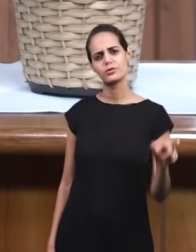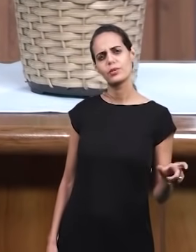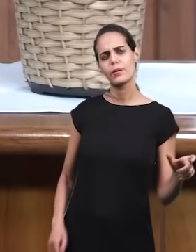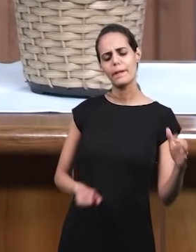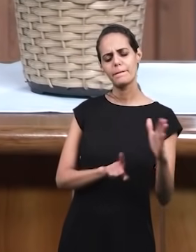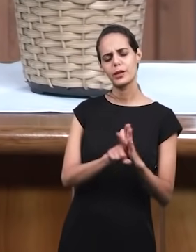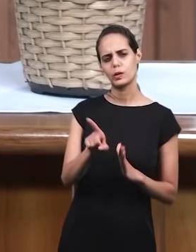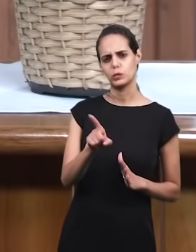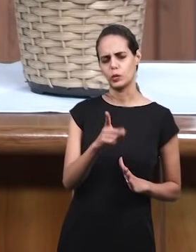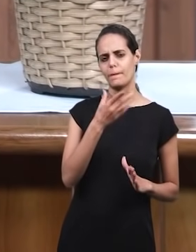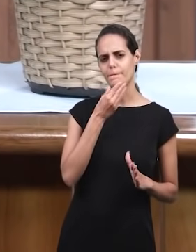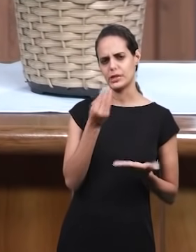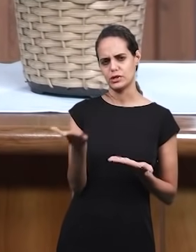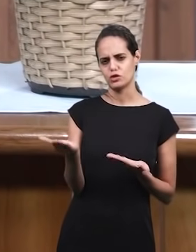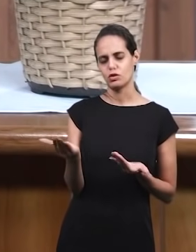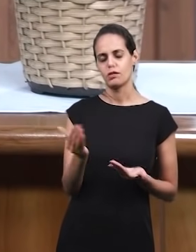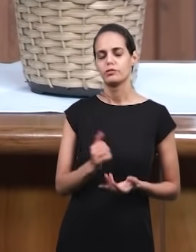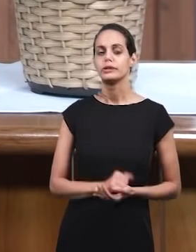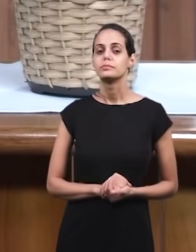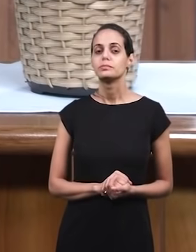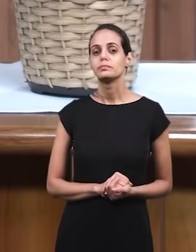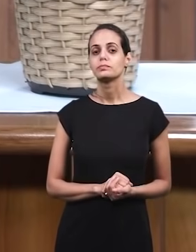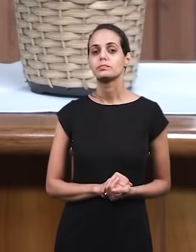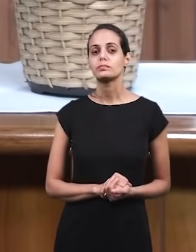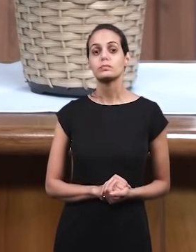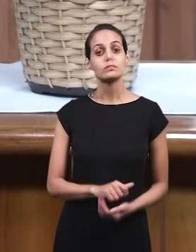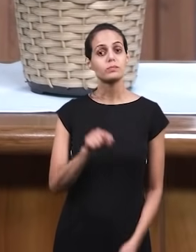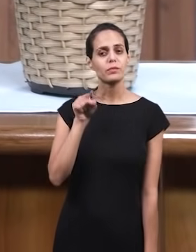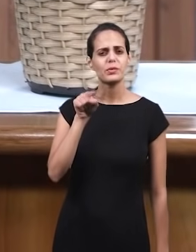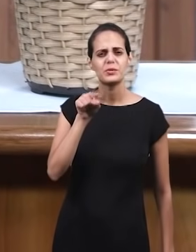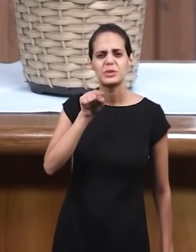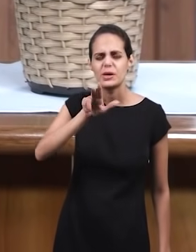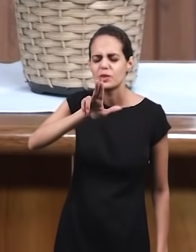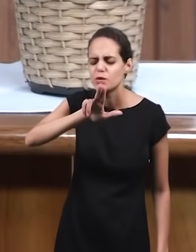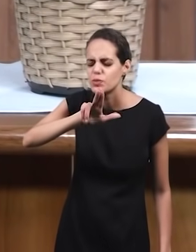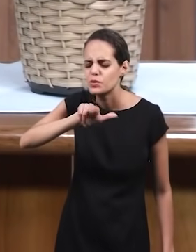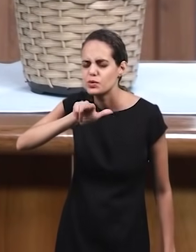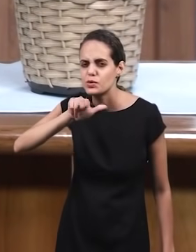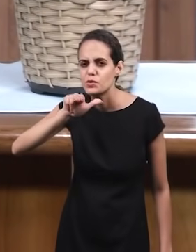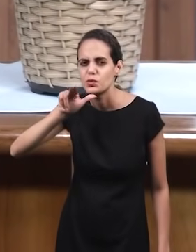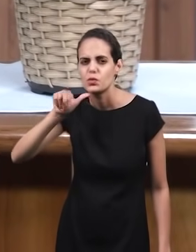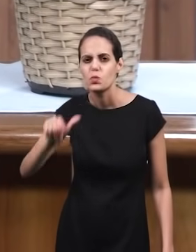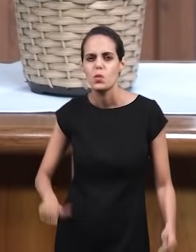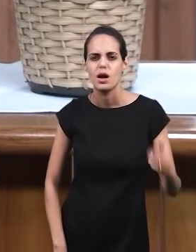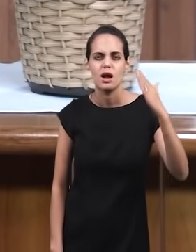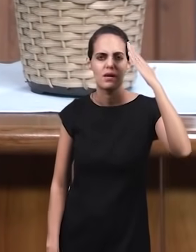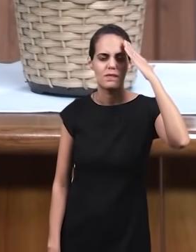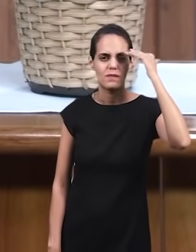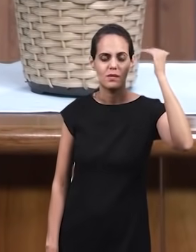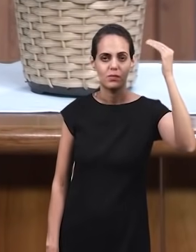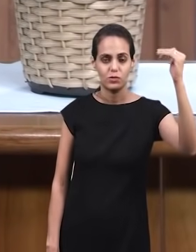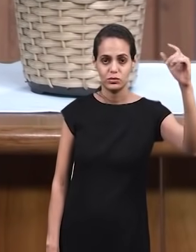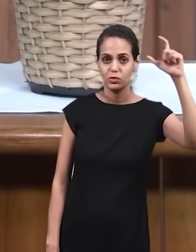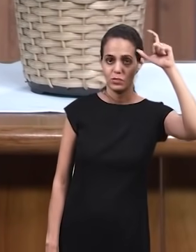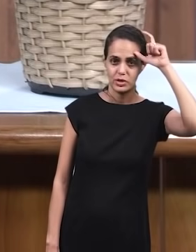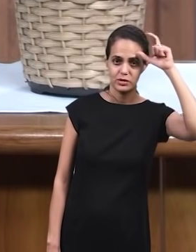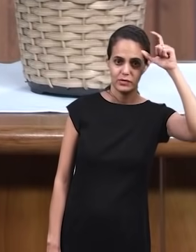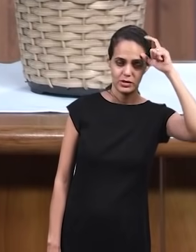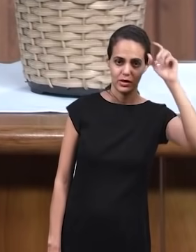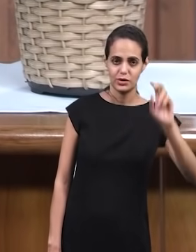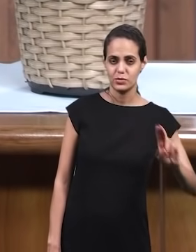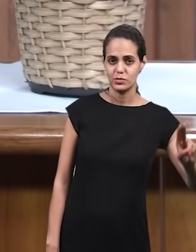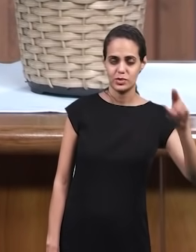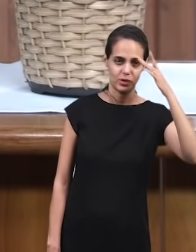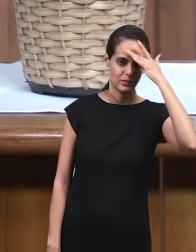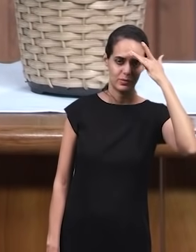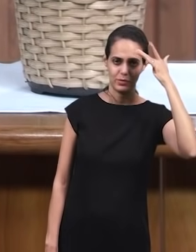bem assim, falou com esse rapaz, falou: você nunca vai ter fama. O adversário